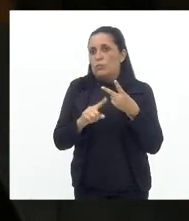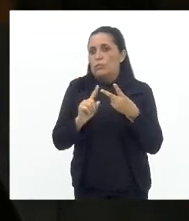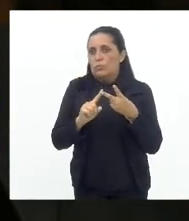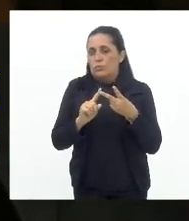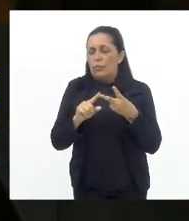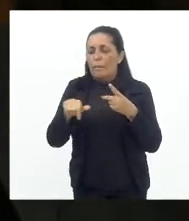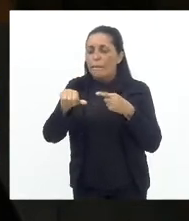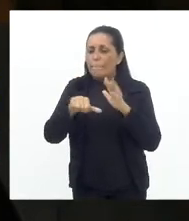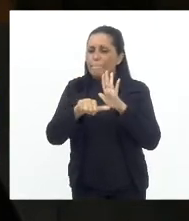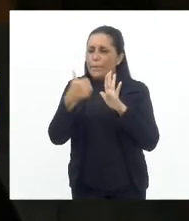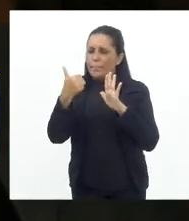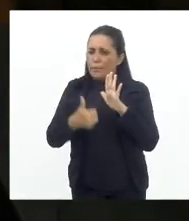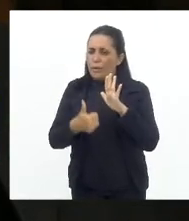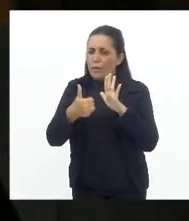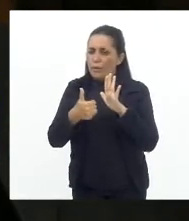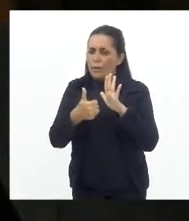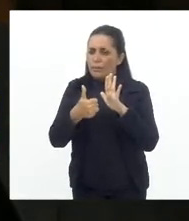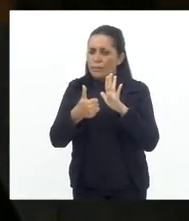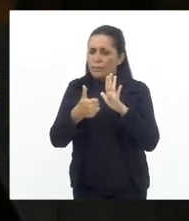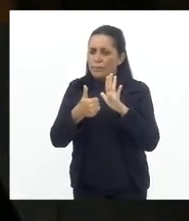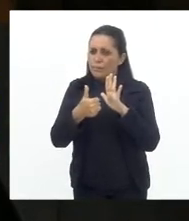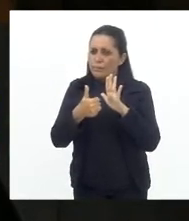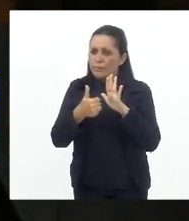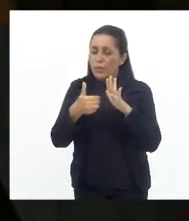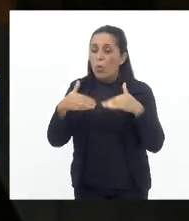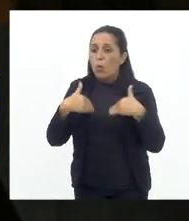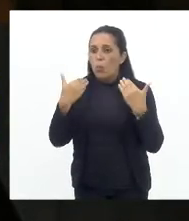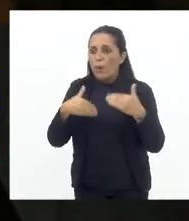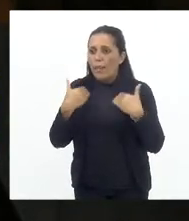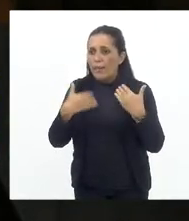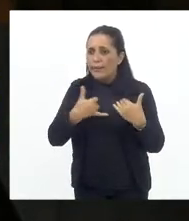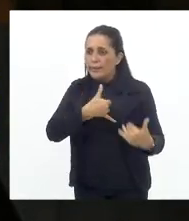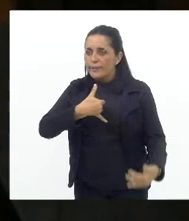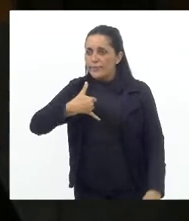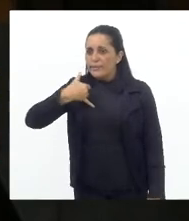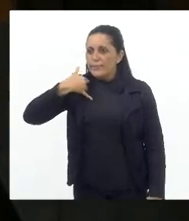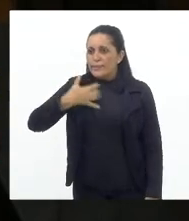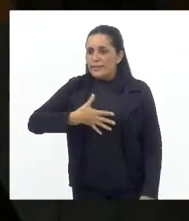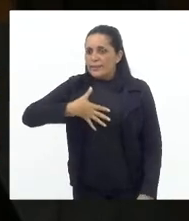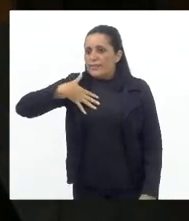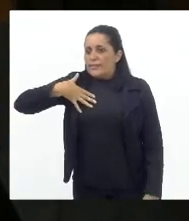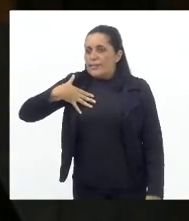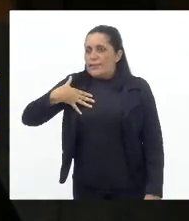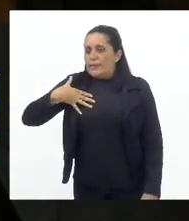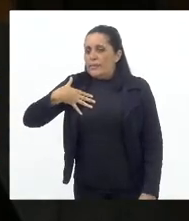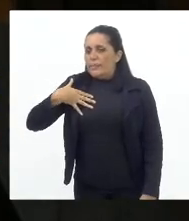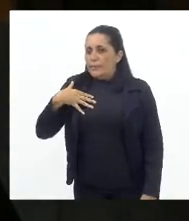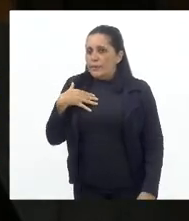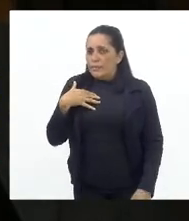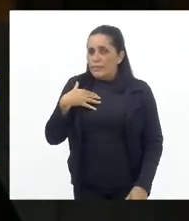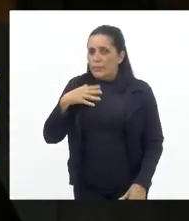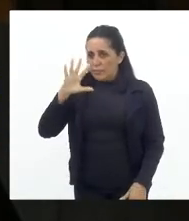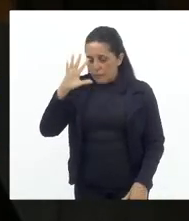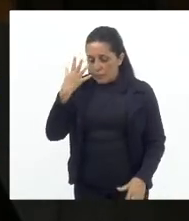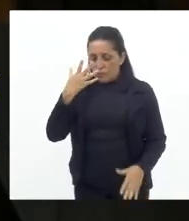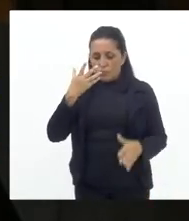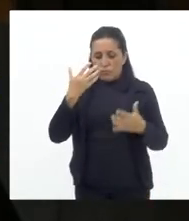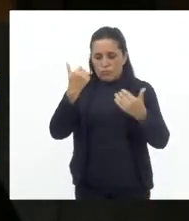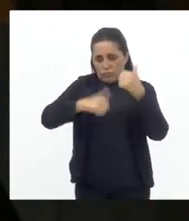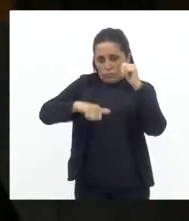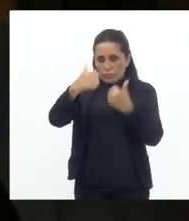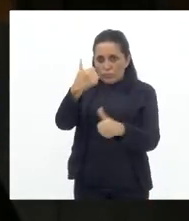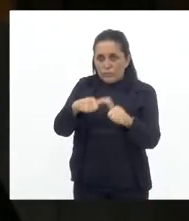a primeira delas repercutindo com alegria e com orgulho o resultado é uma avaliação